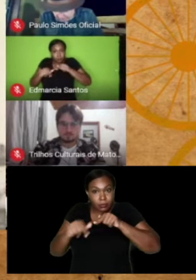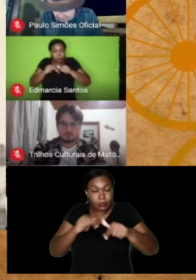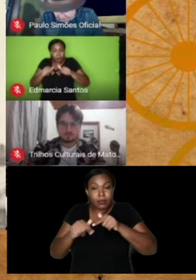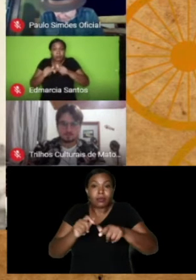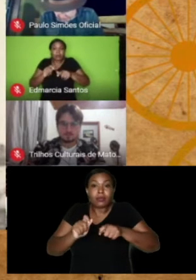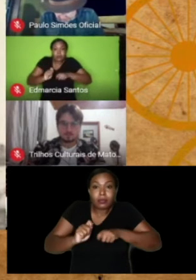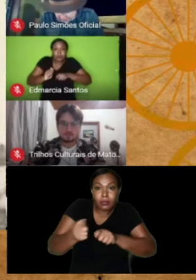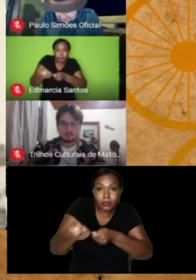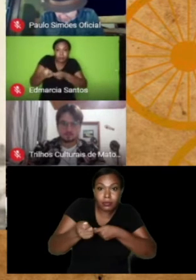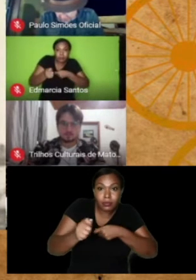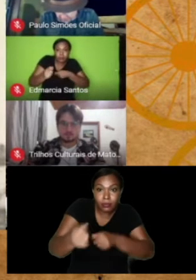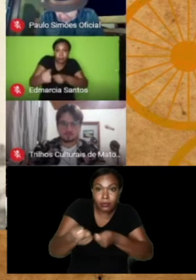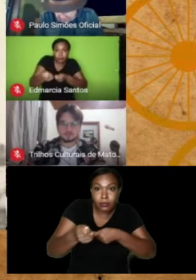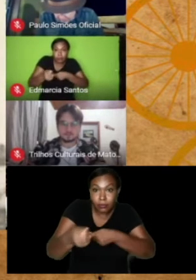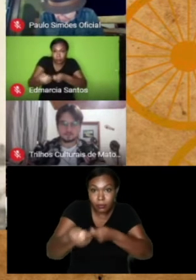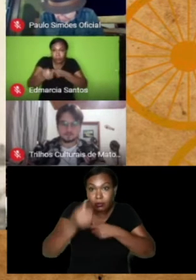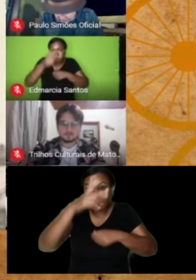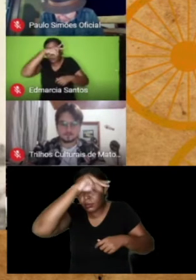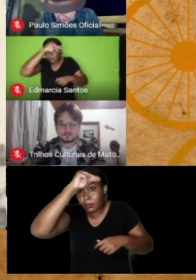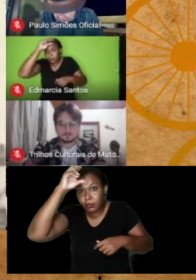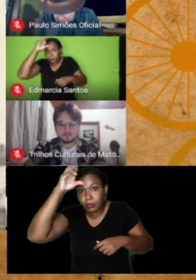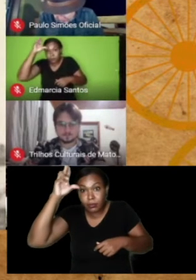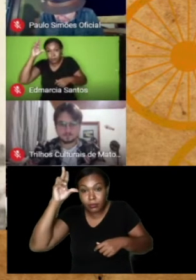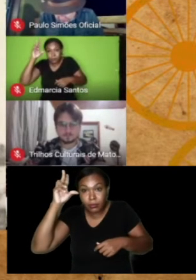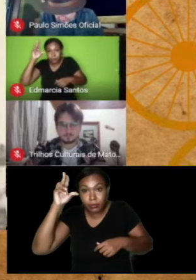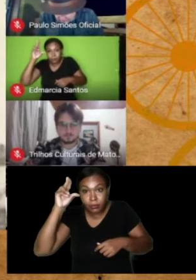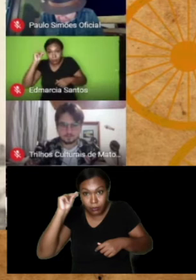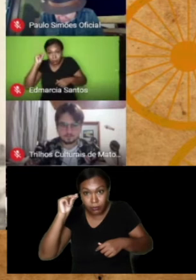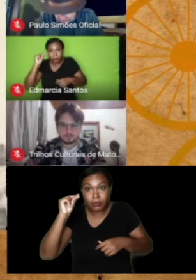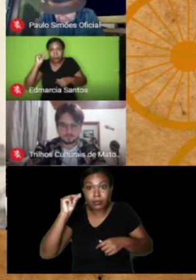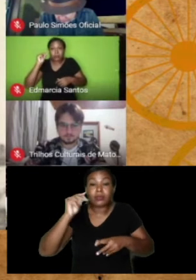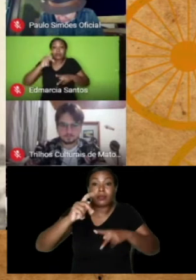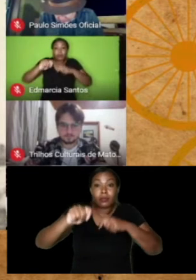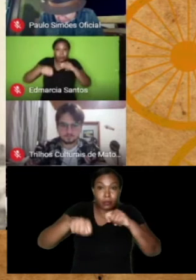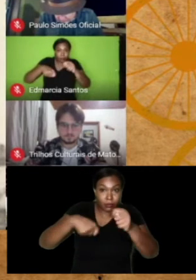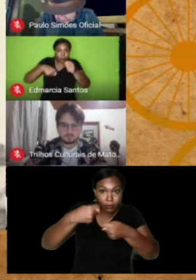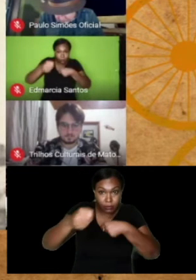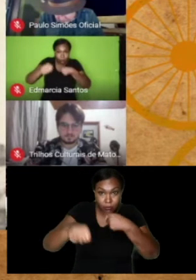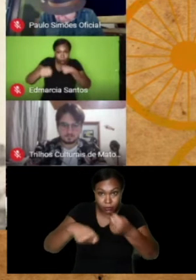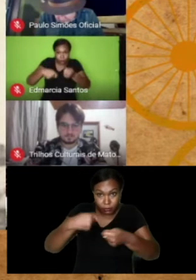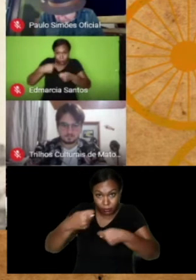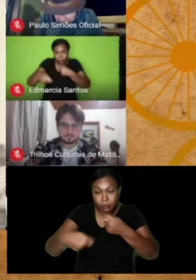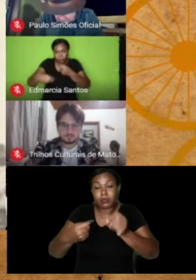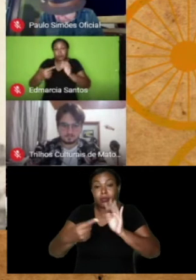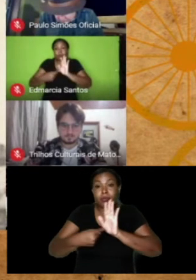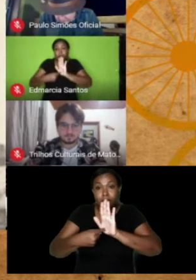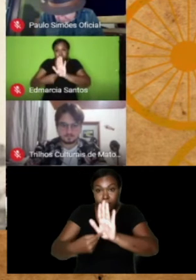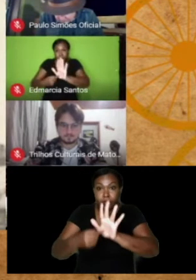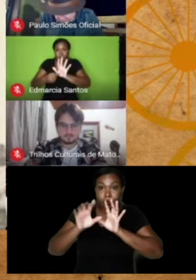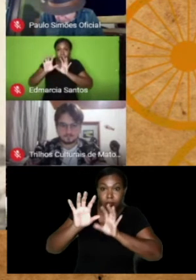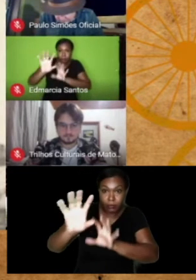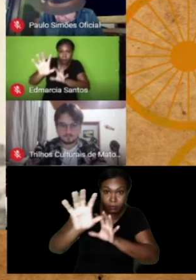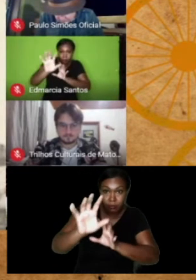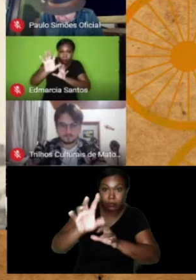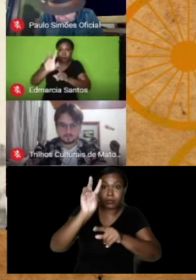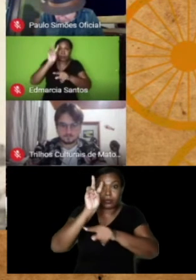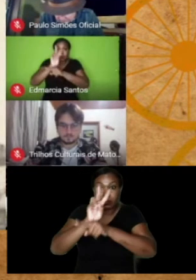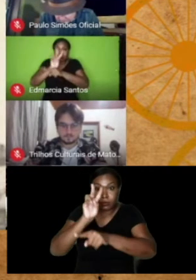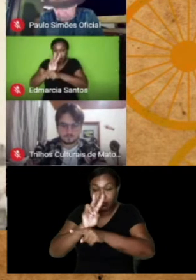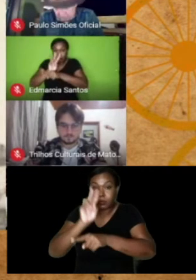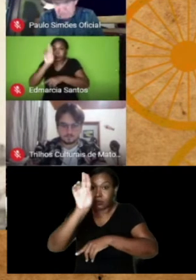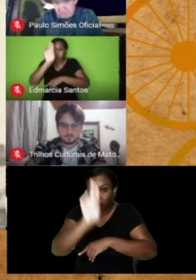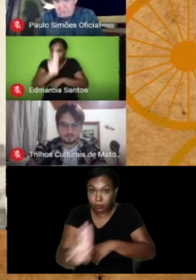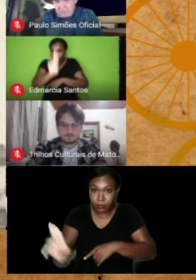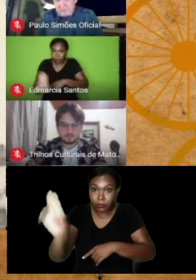provocar a gestão pública, né? Seja ela em qual esfera, para que ela realmente ela preserve, que ela também dê bom uso,